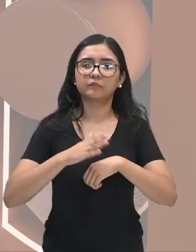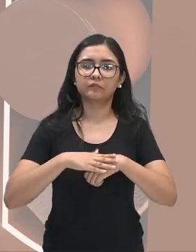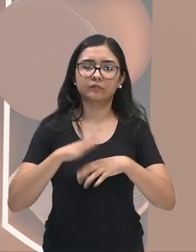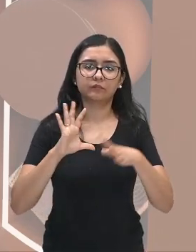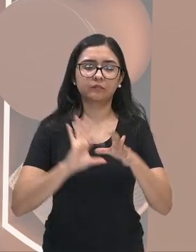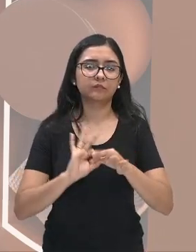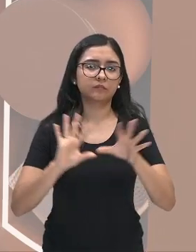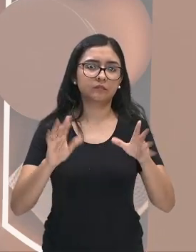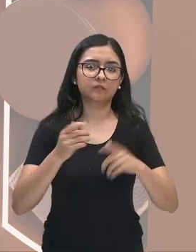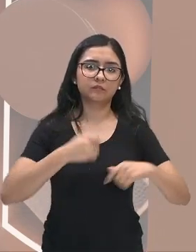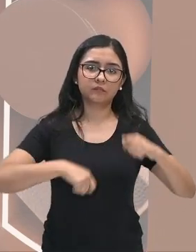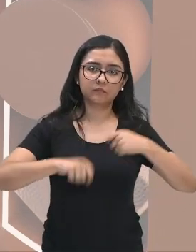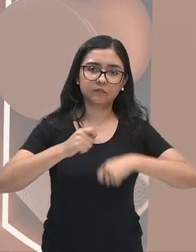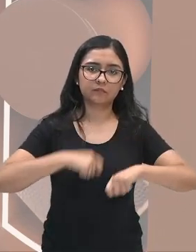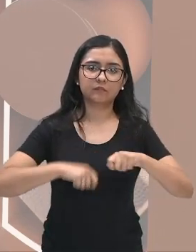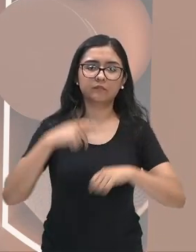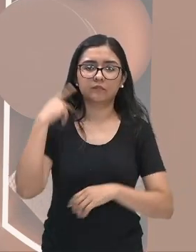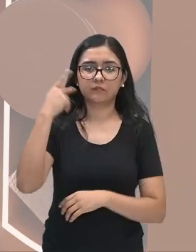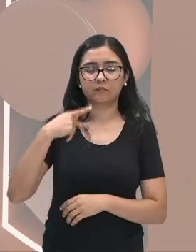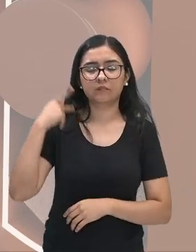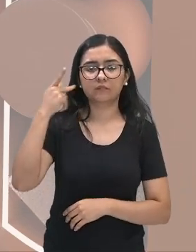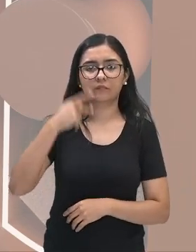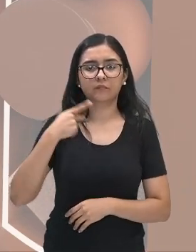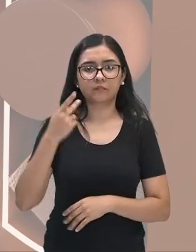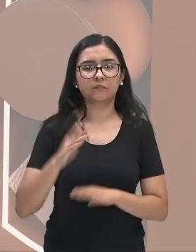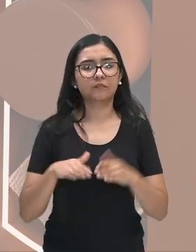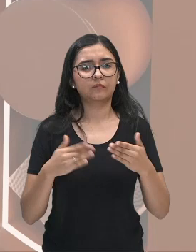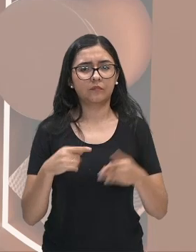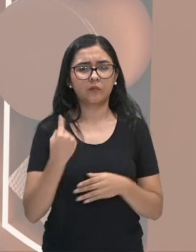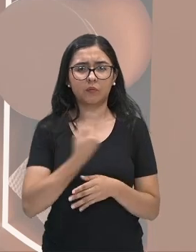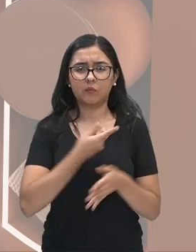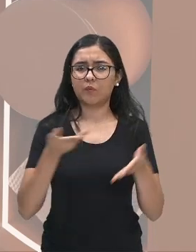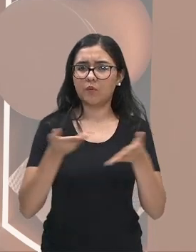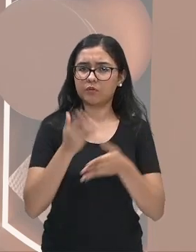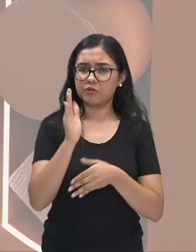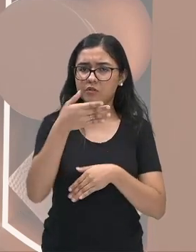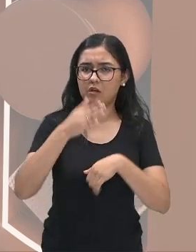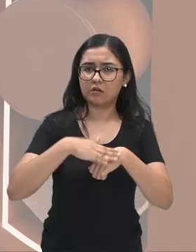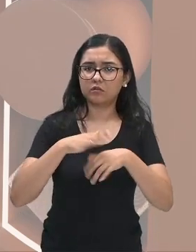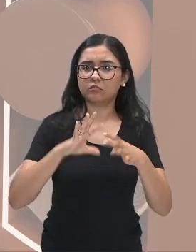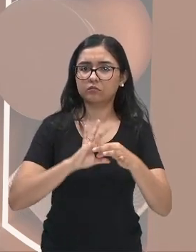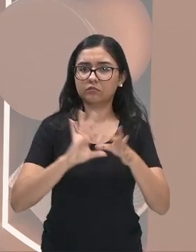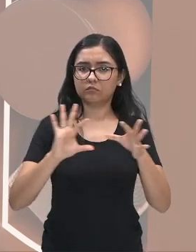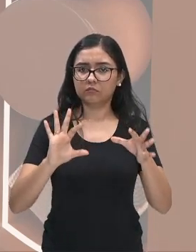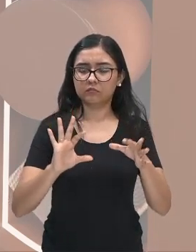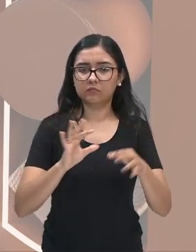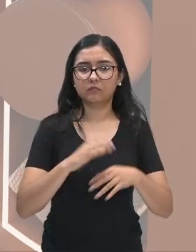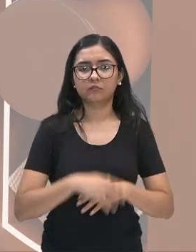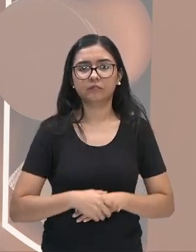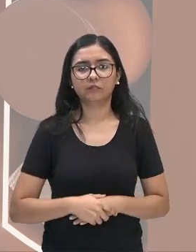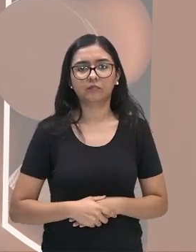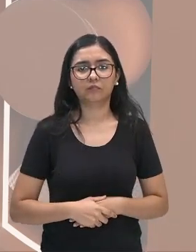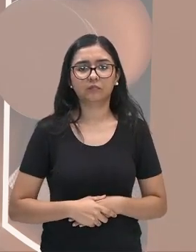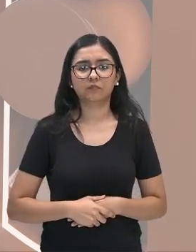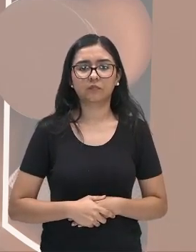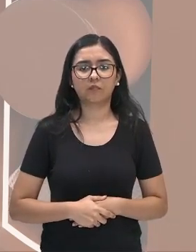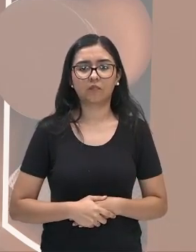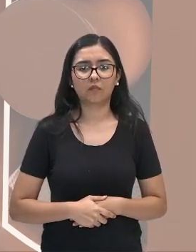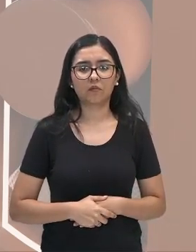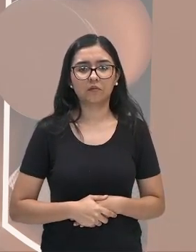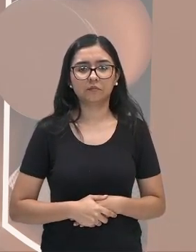independentes economicamente, politicamente. Será que nós já somos realmente, né, independentes no sentido dessa